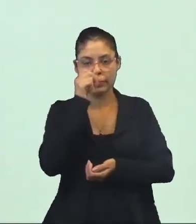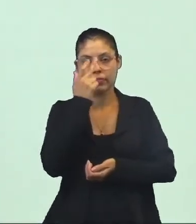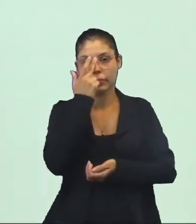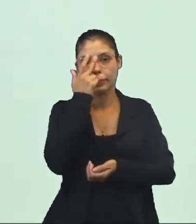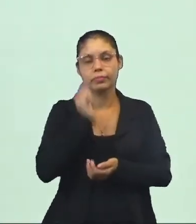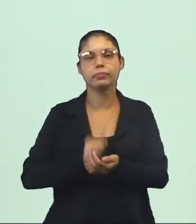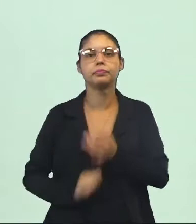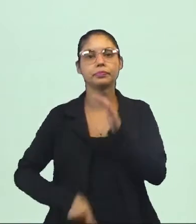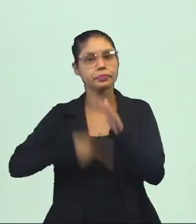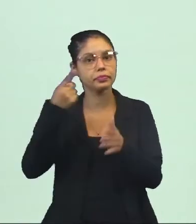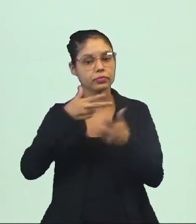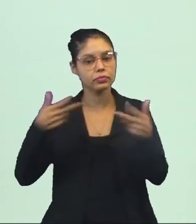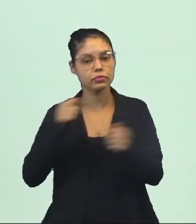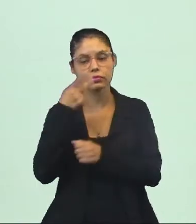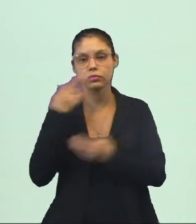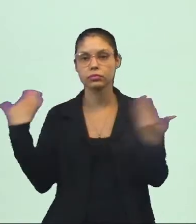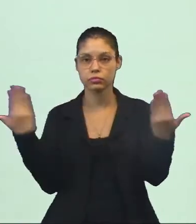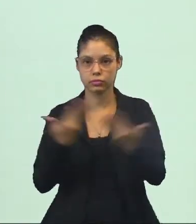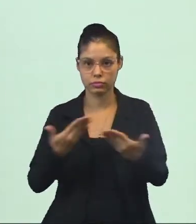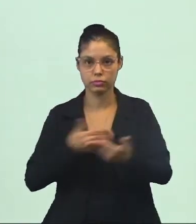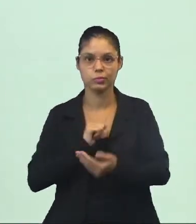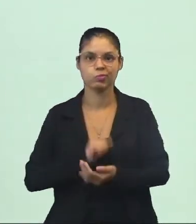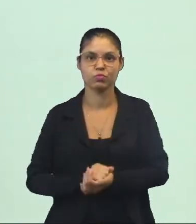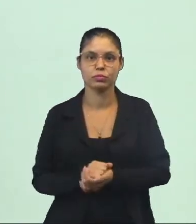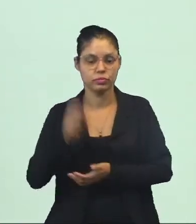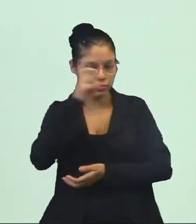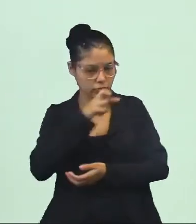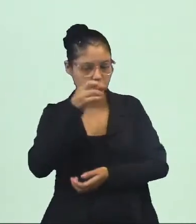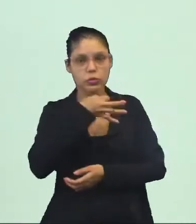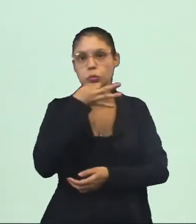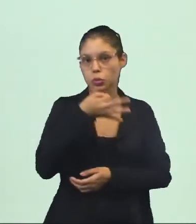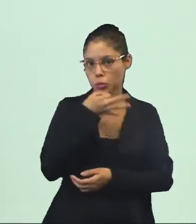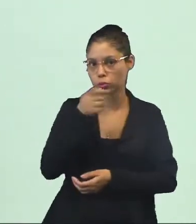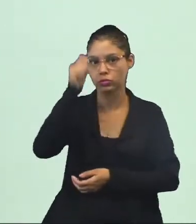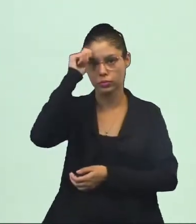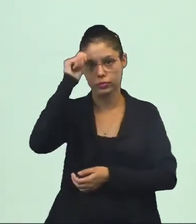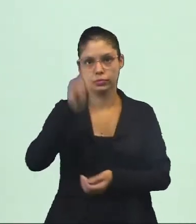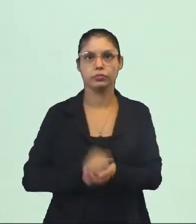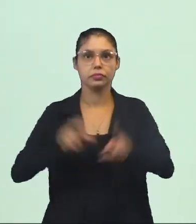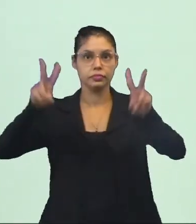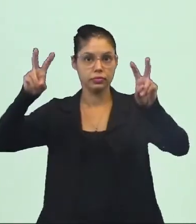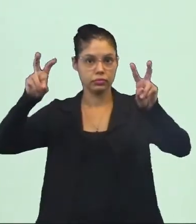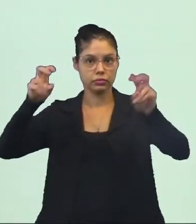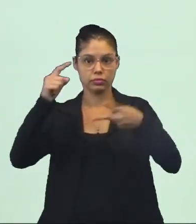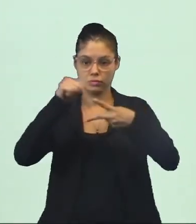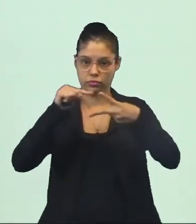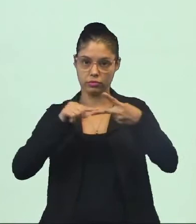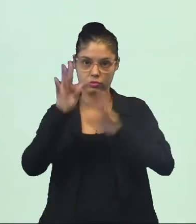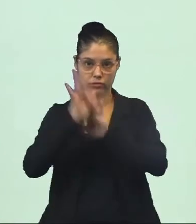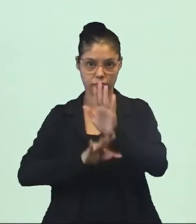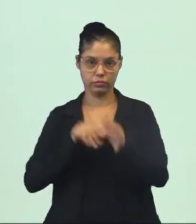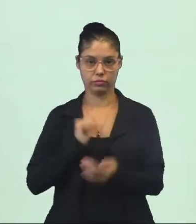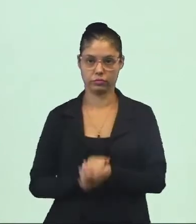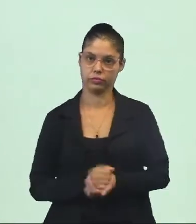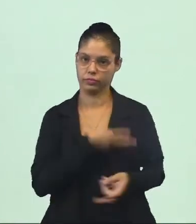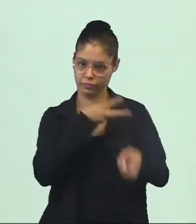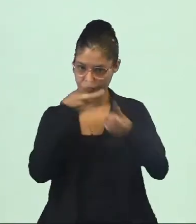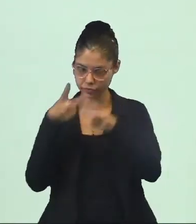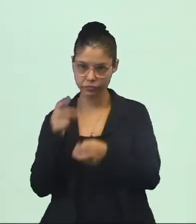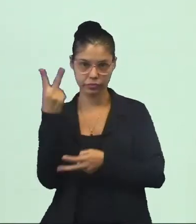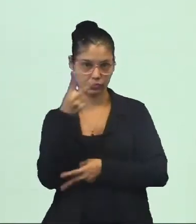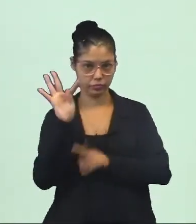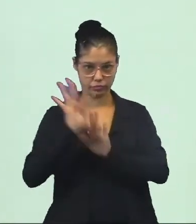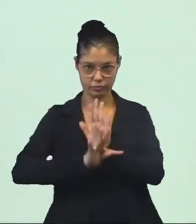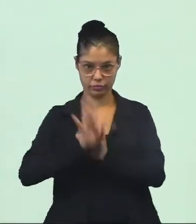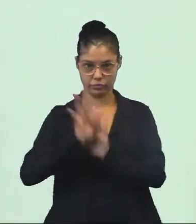Primeira coisa que a gente vai falar, antes de analisar a opinião dos autores, é a temática dos 2 textos. Observem que os 2 textos